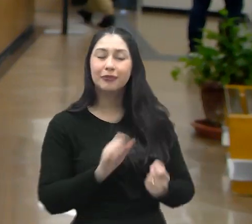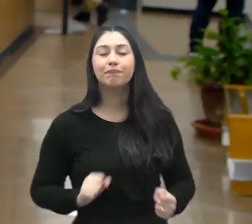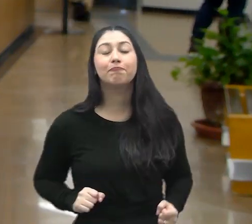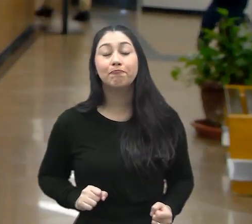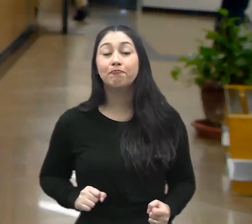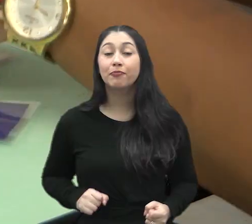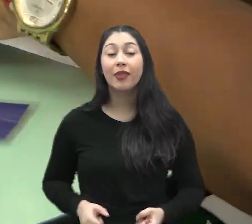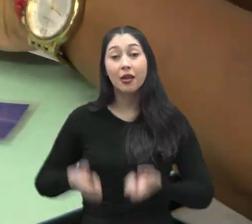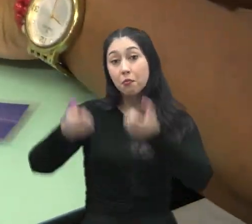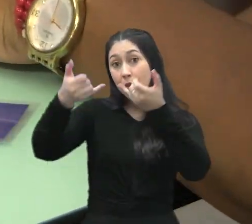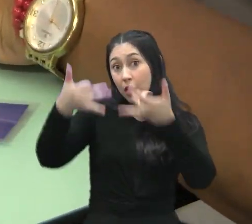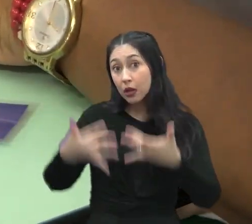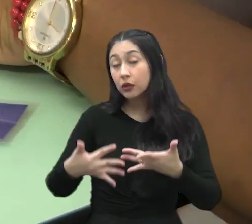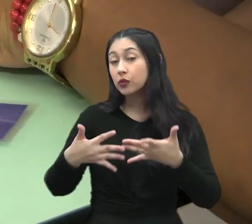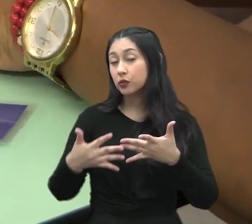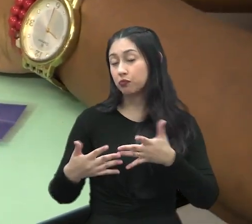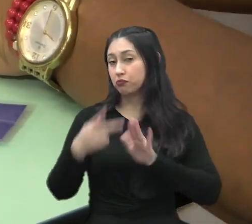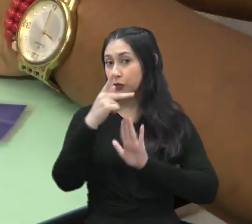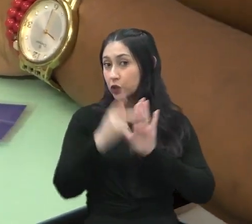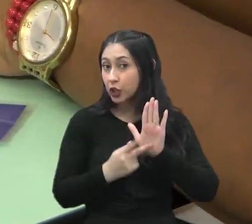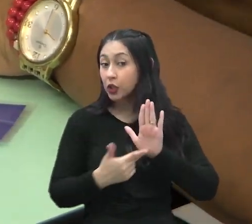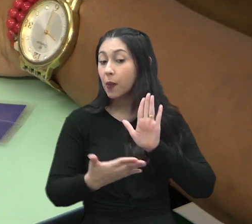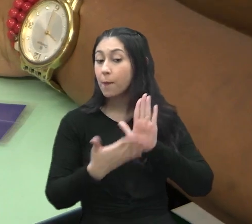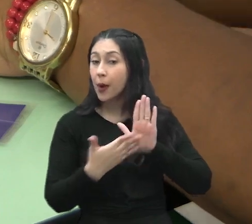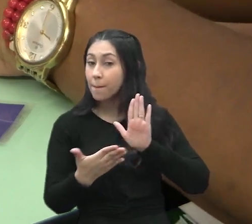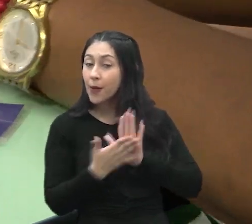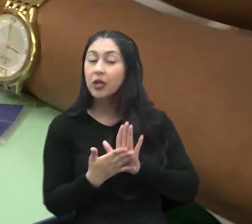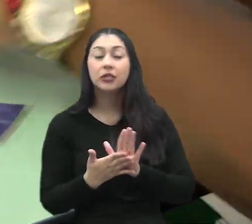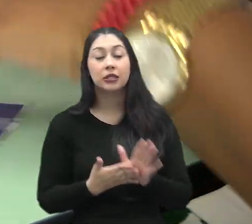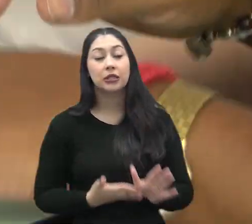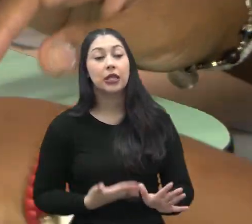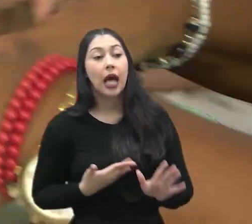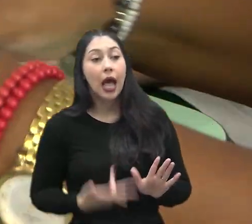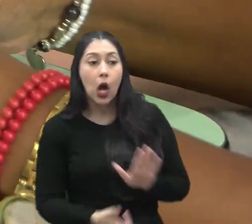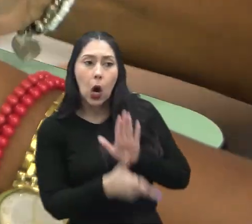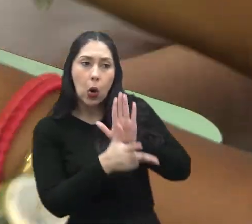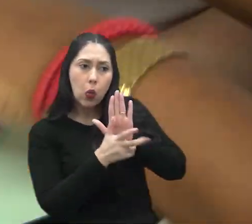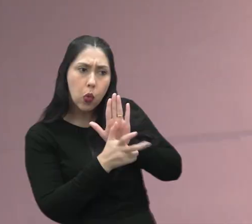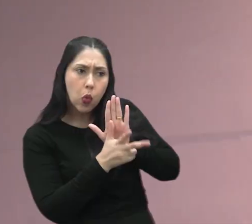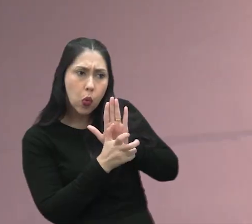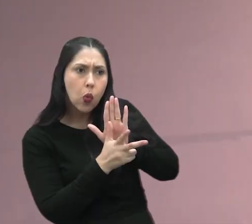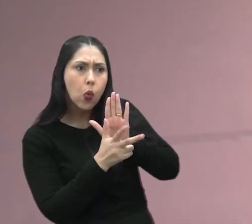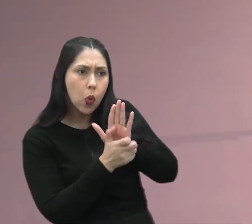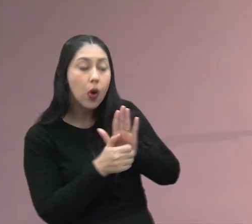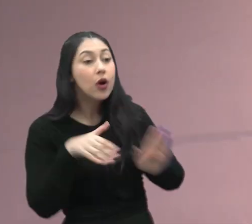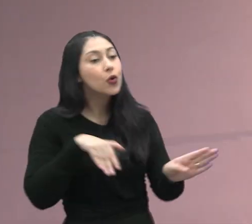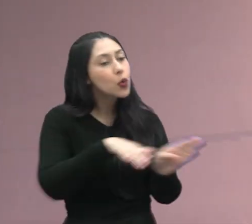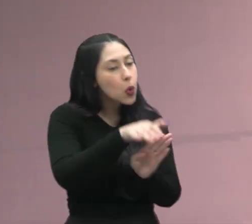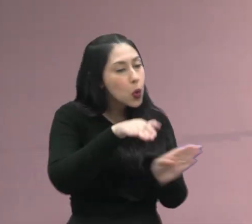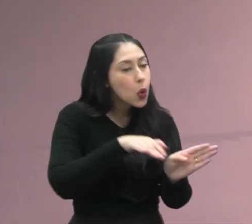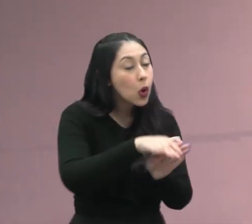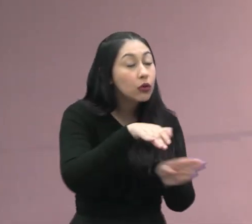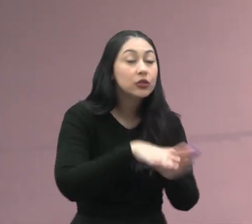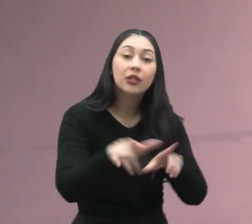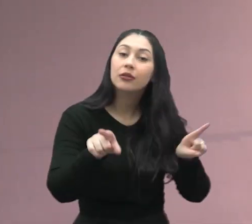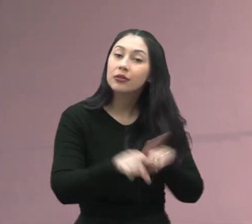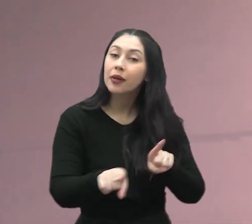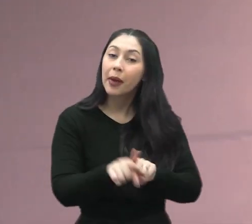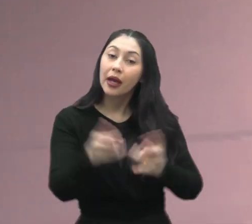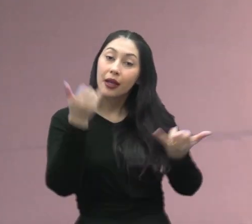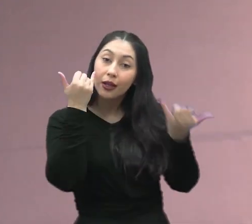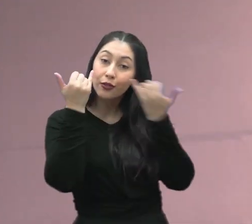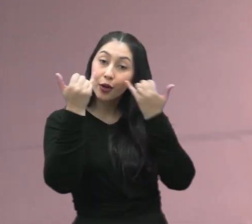esse atendimento. Segundo a justificativa do projeto, a proposta é oferecer escuta qualificada, orientação em casos de crise, além